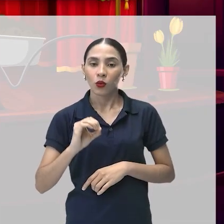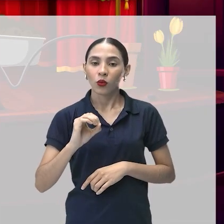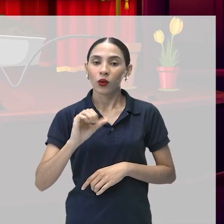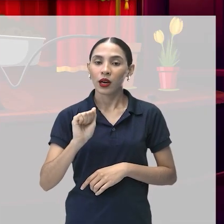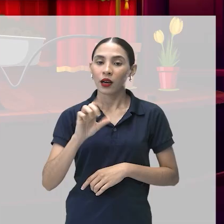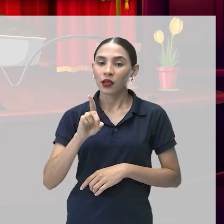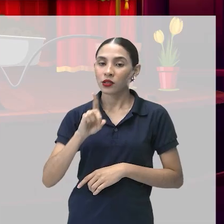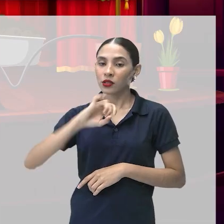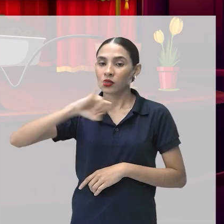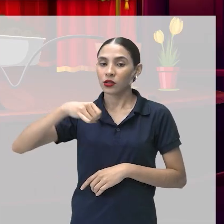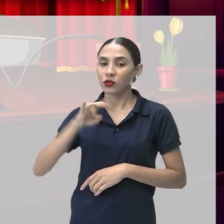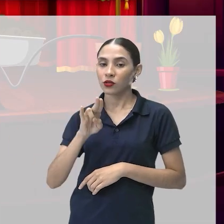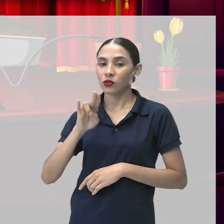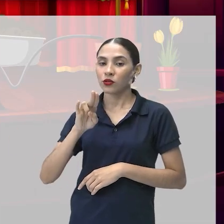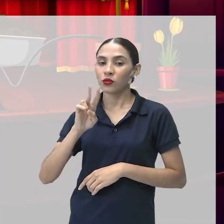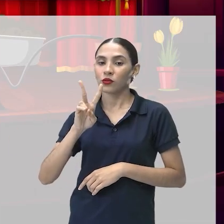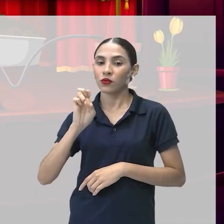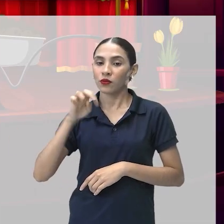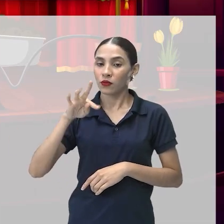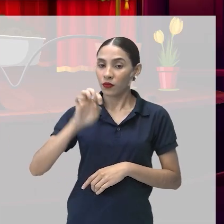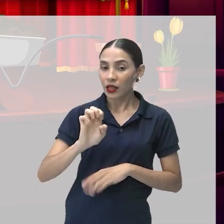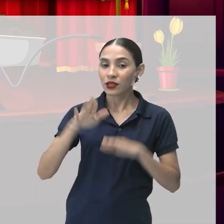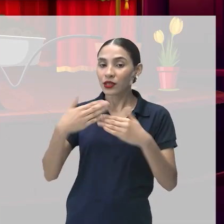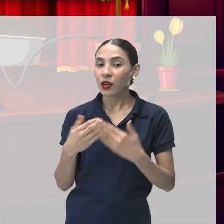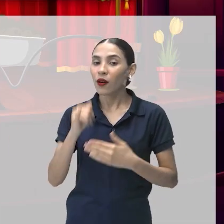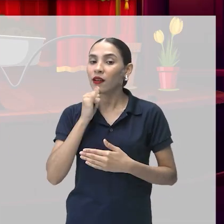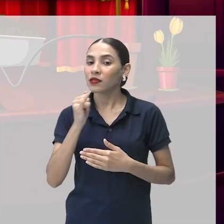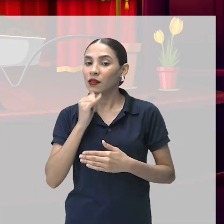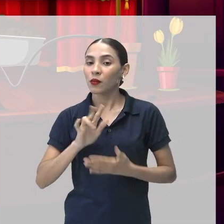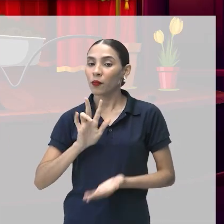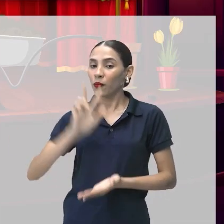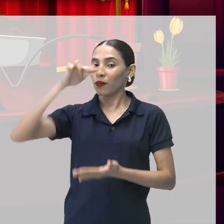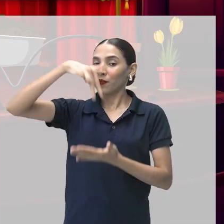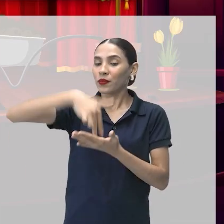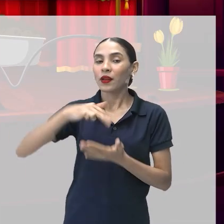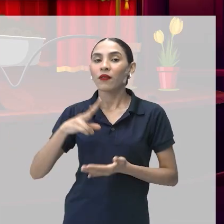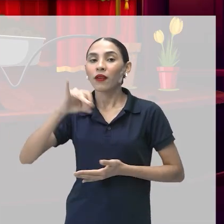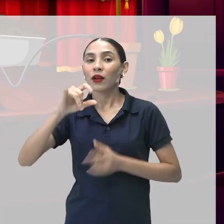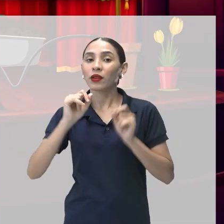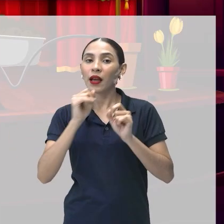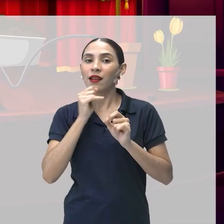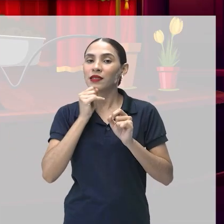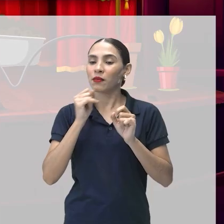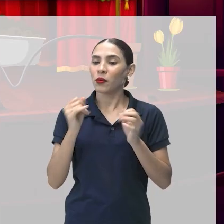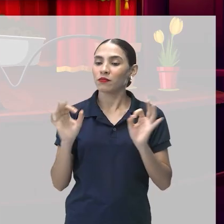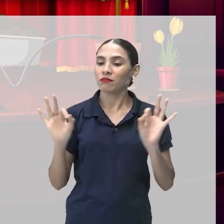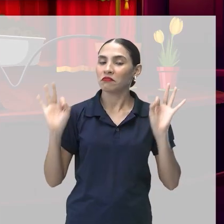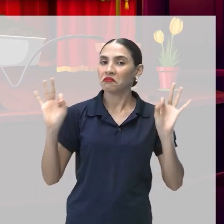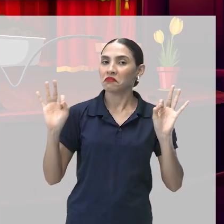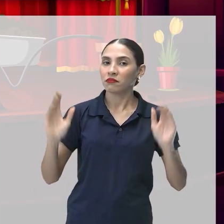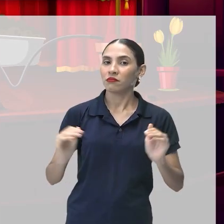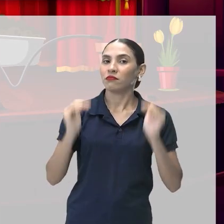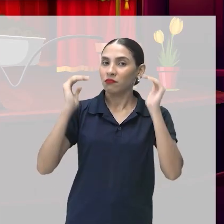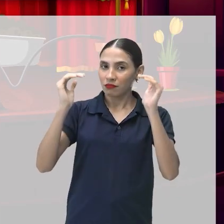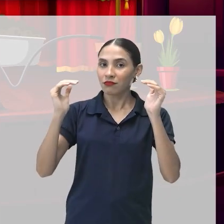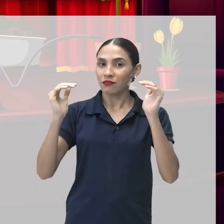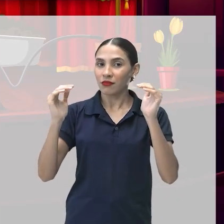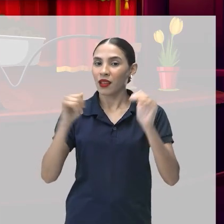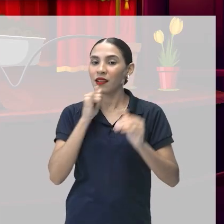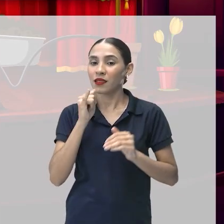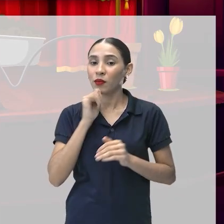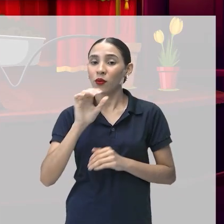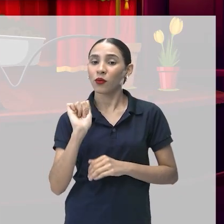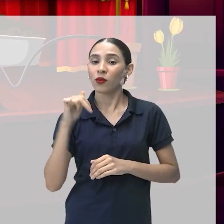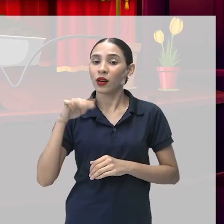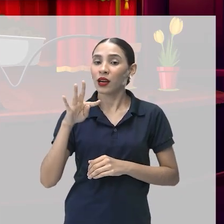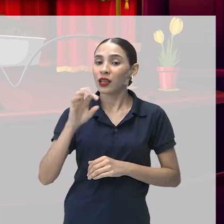personagem secundário. Então, o protagonista, né, ele vai ser o cara lá, vai ser o bonito. E o